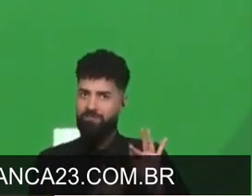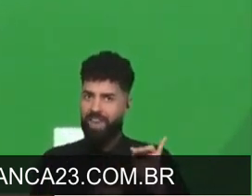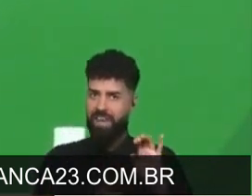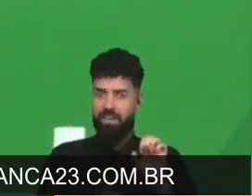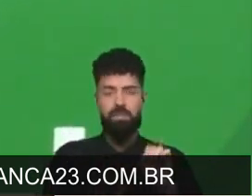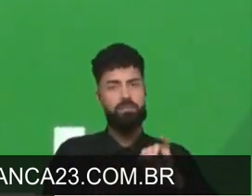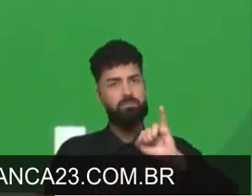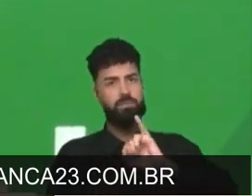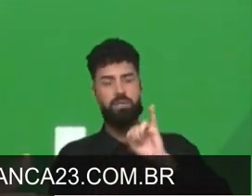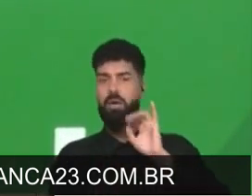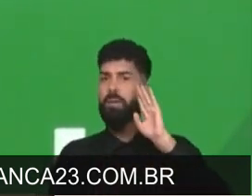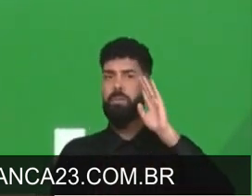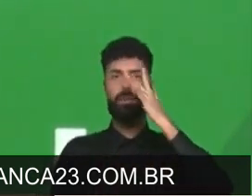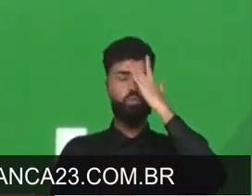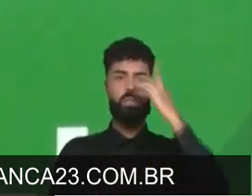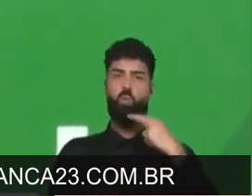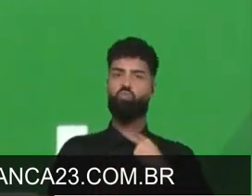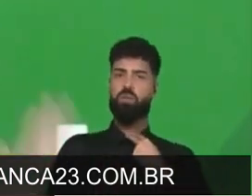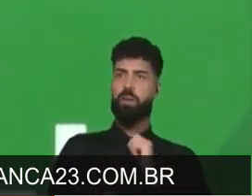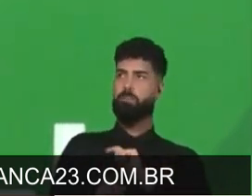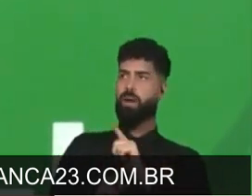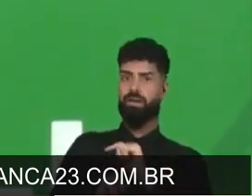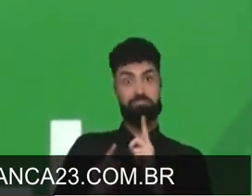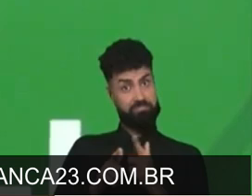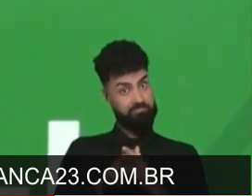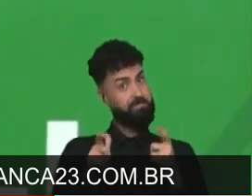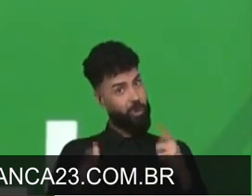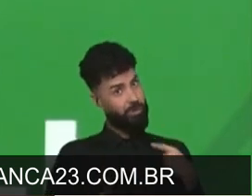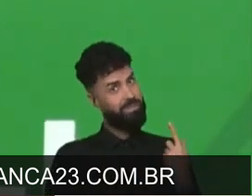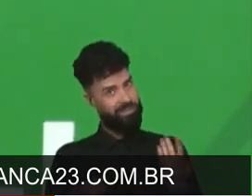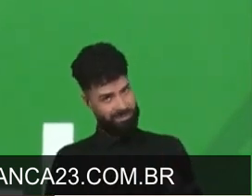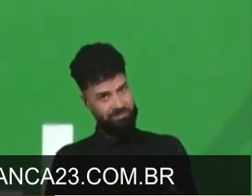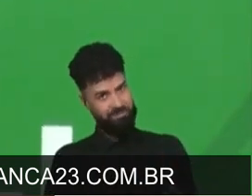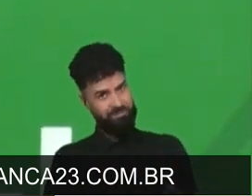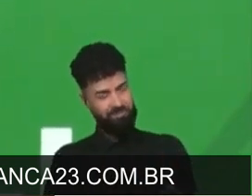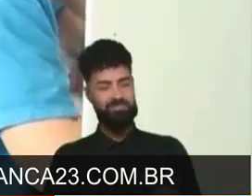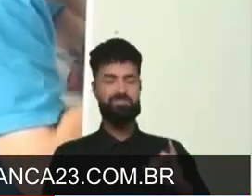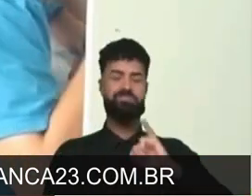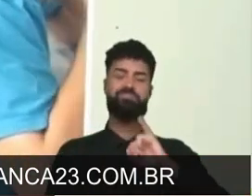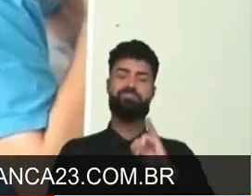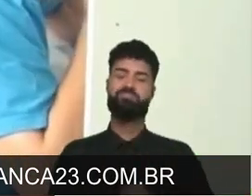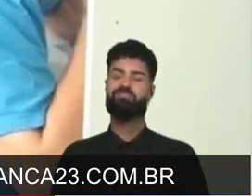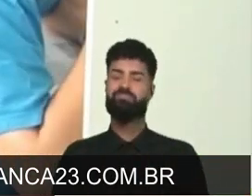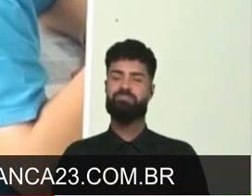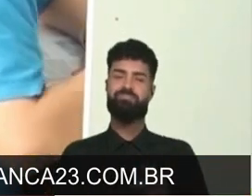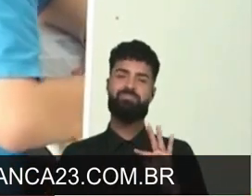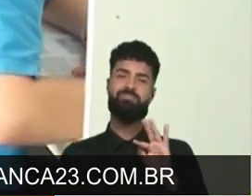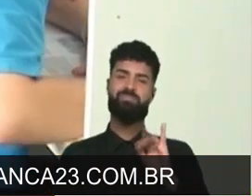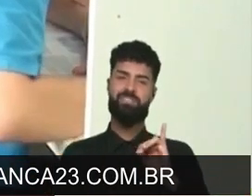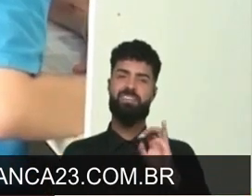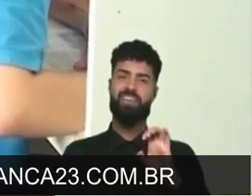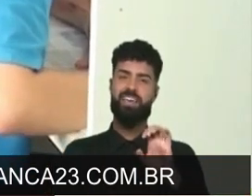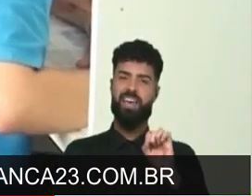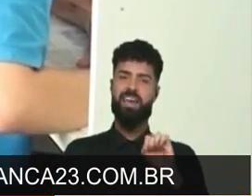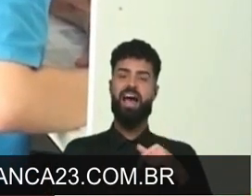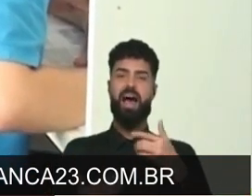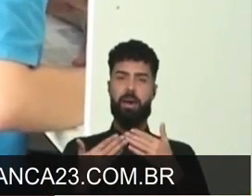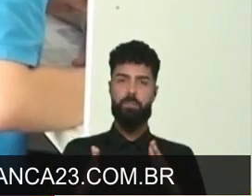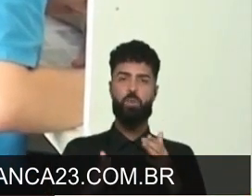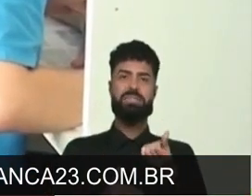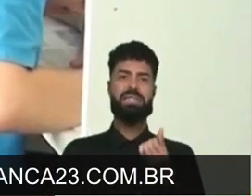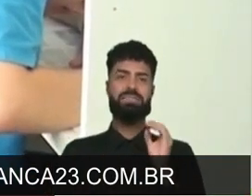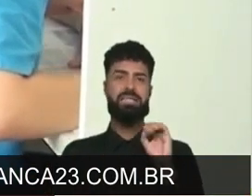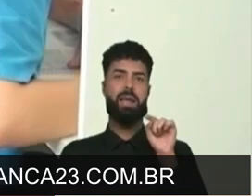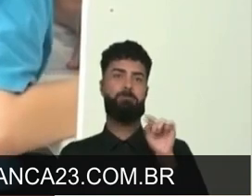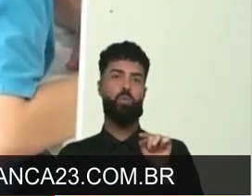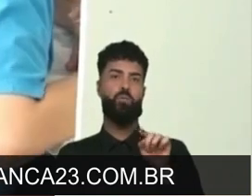principalmente para quem não tem condição de pagar, que é a maioria. Então é muito importante. o FIES abriu 60 mil vagas. O dinheiro